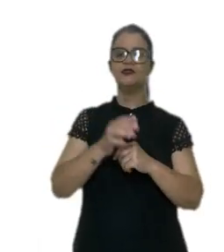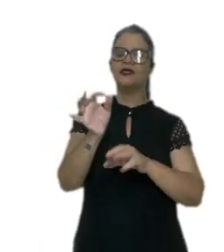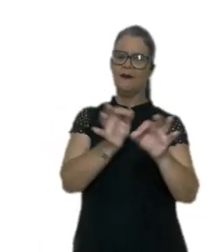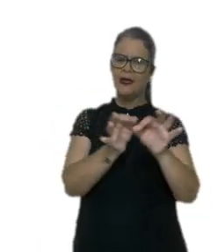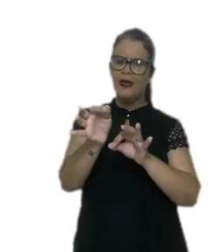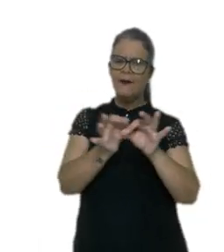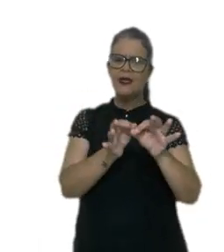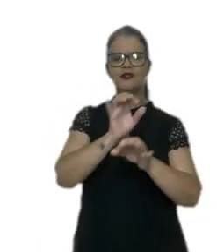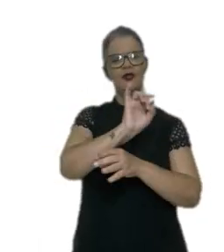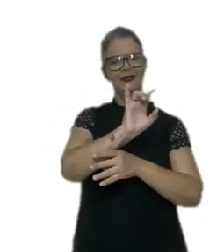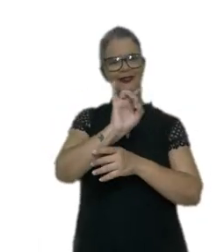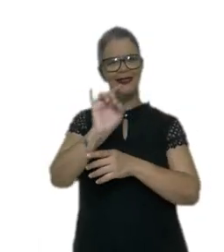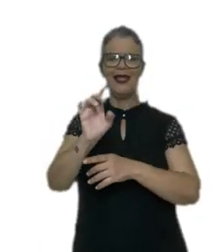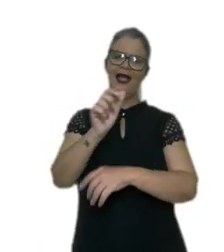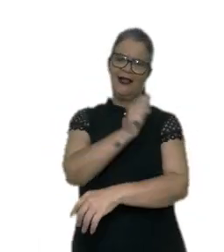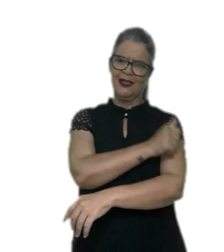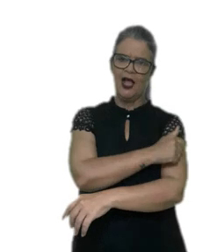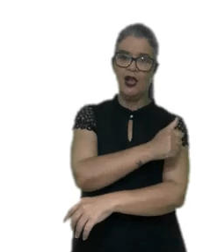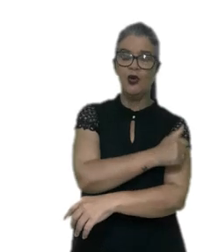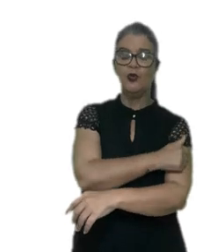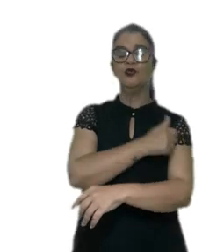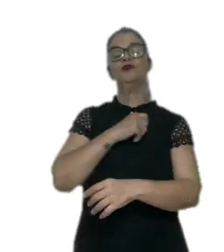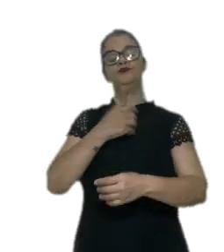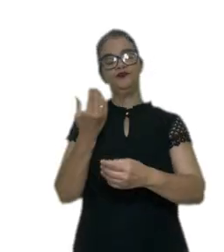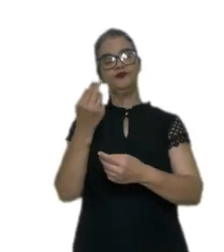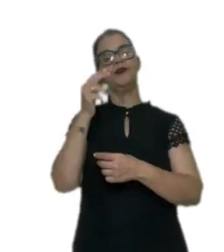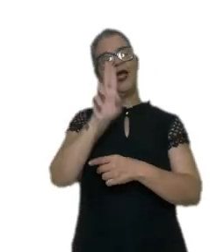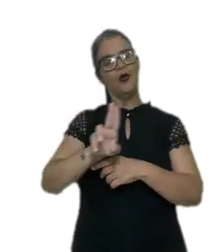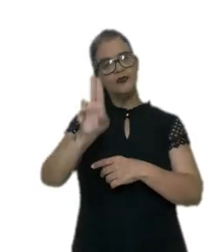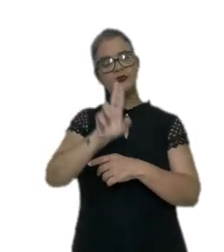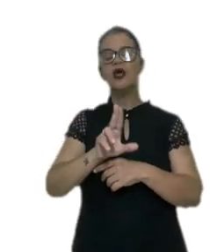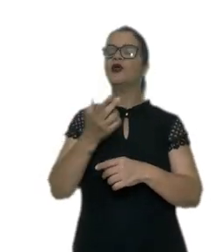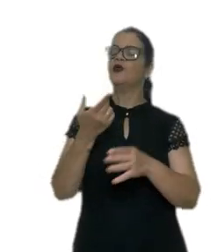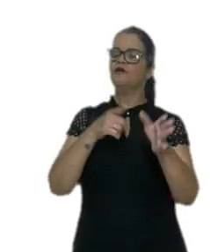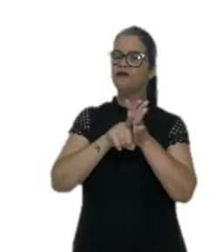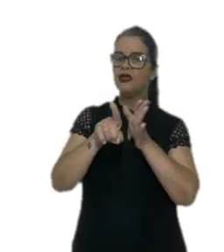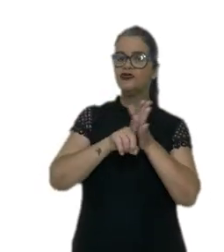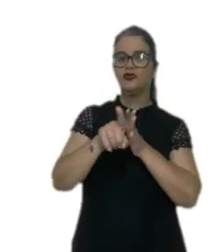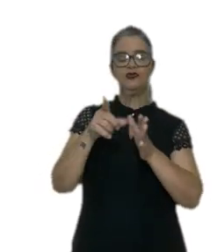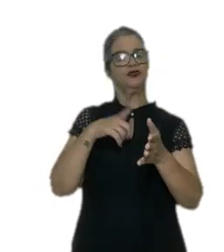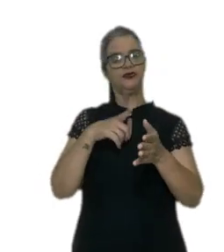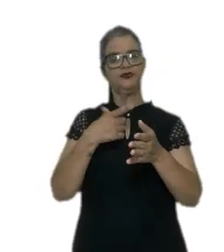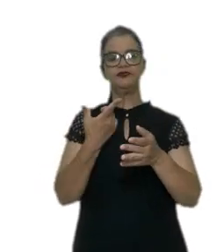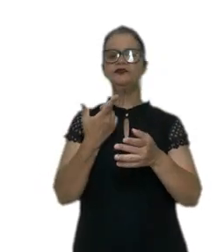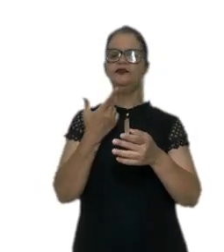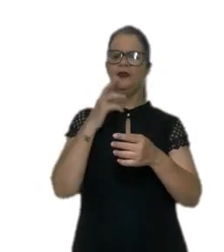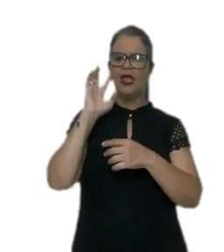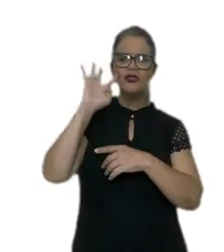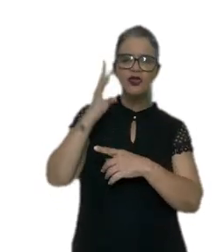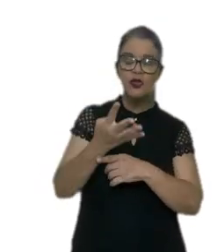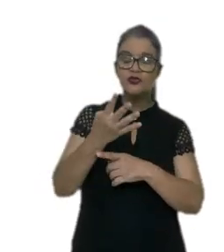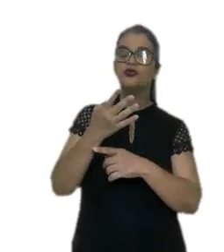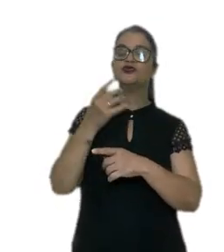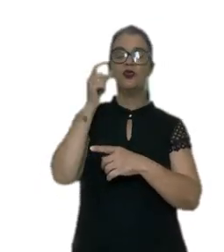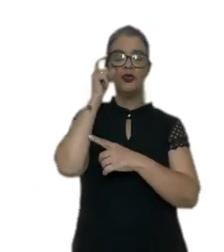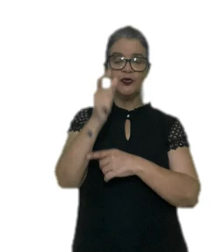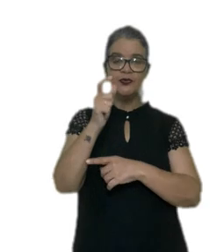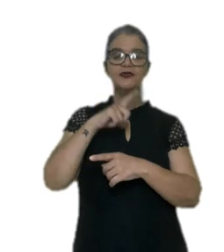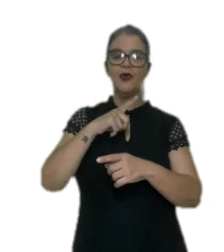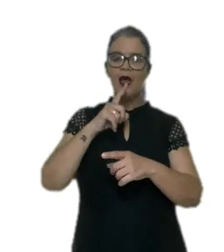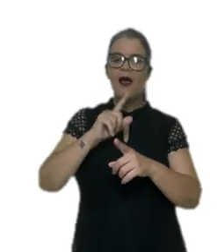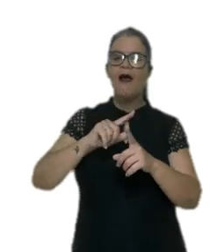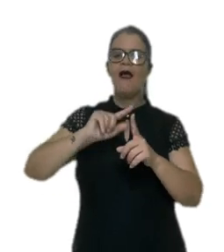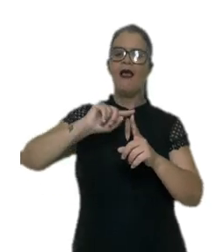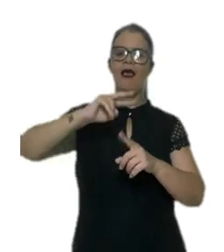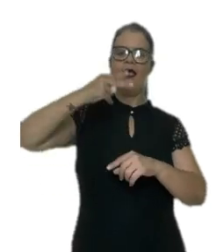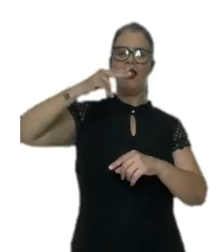preparação de cada aluno aplicando resolução de questões com o intuito de elevar o número de acertos de